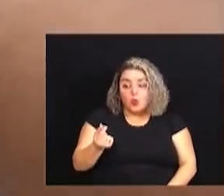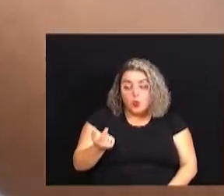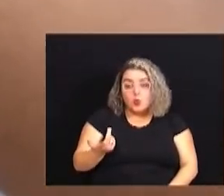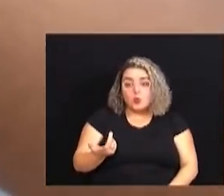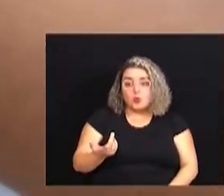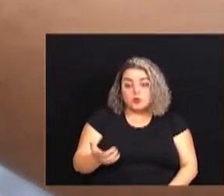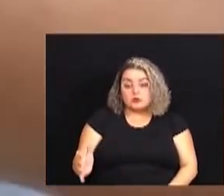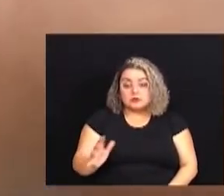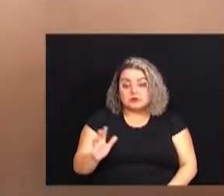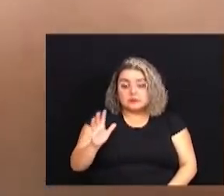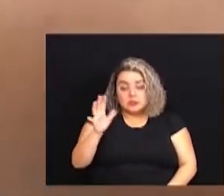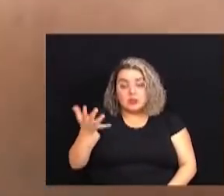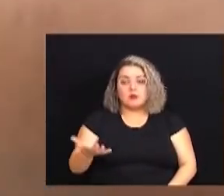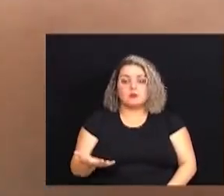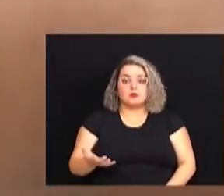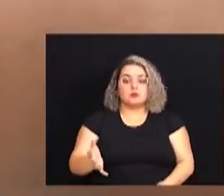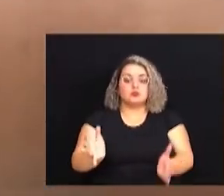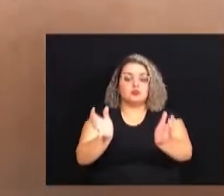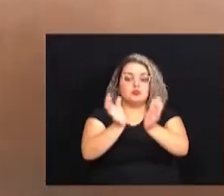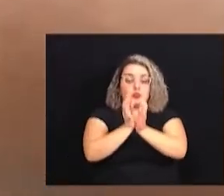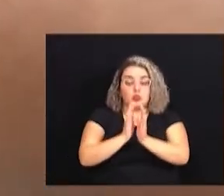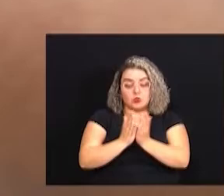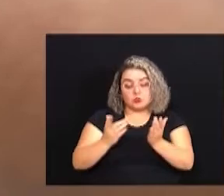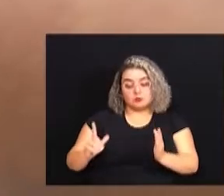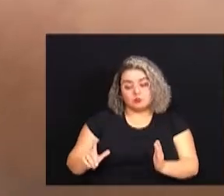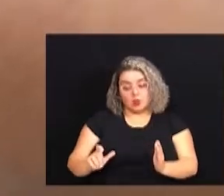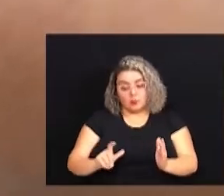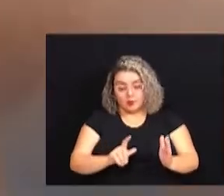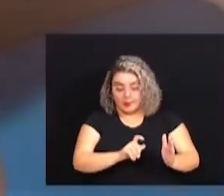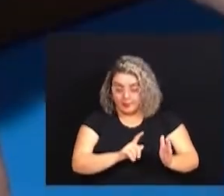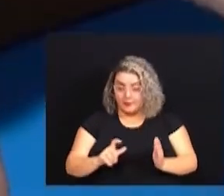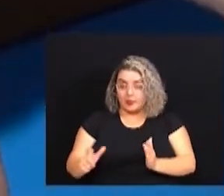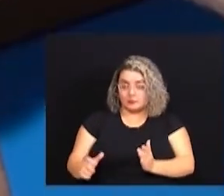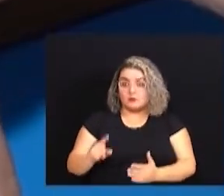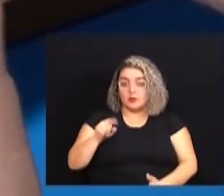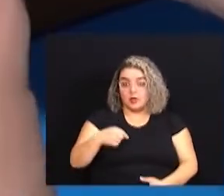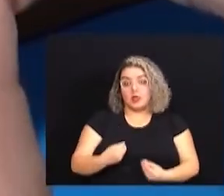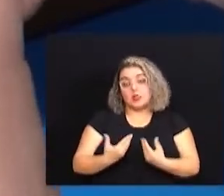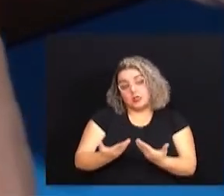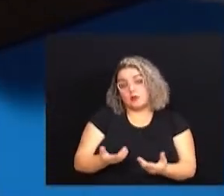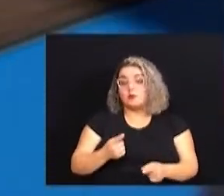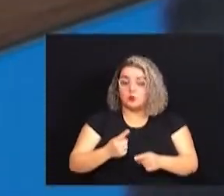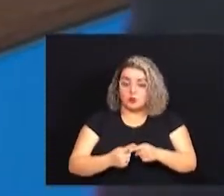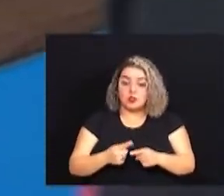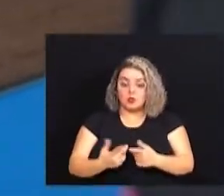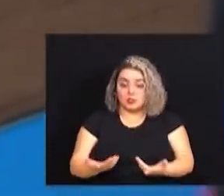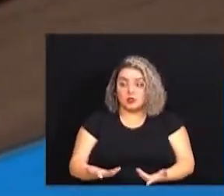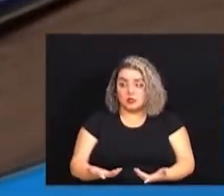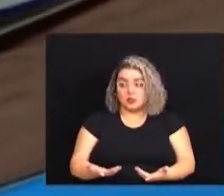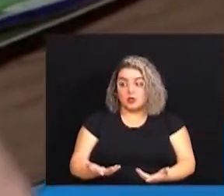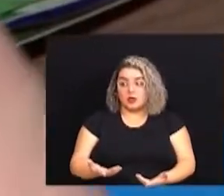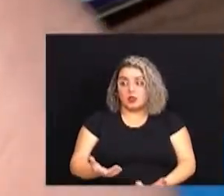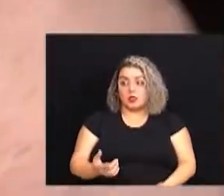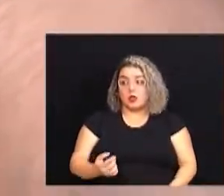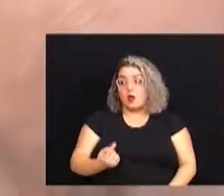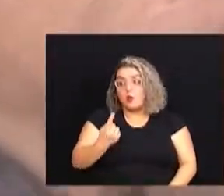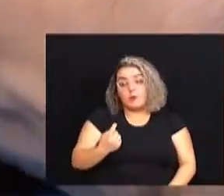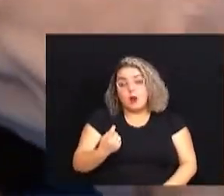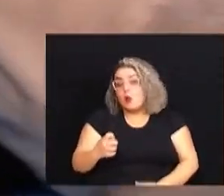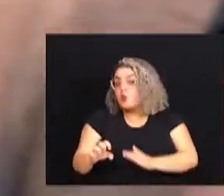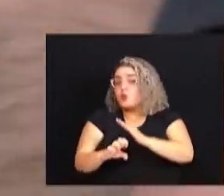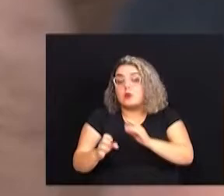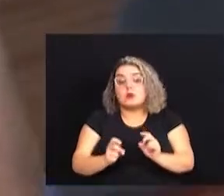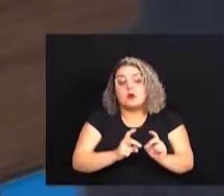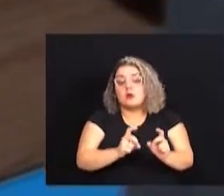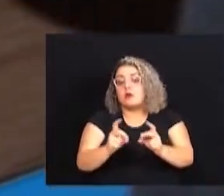né, esse alto custo do álbum da Copa do Mundo, também é favorecido pelo fato de ser um monopólio. É uma única empresa que